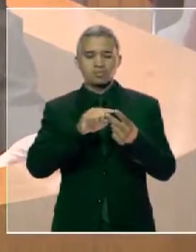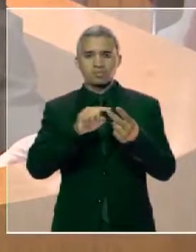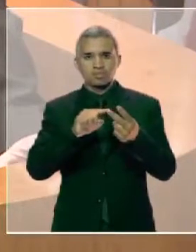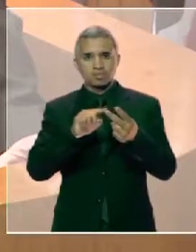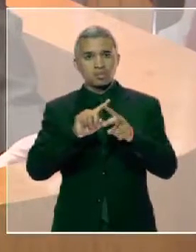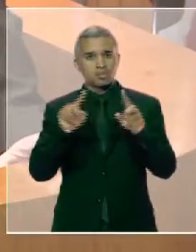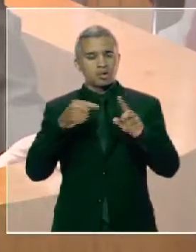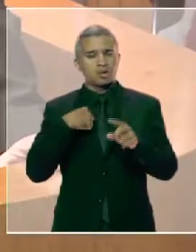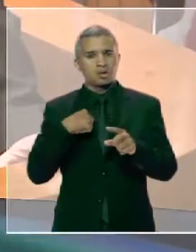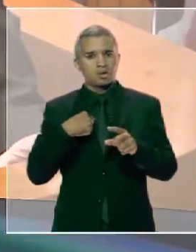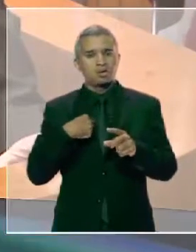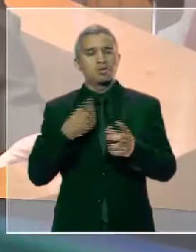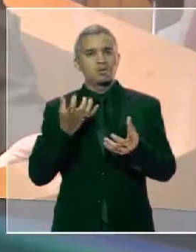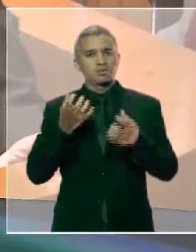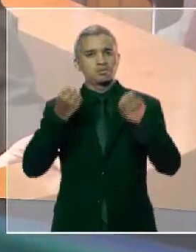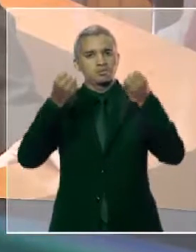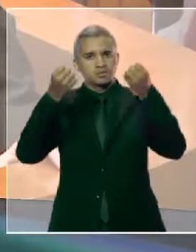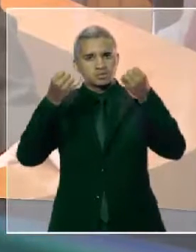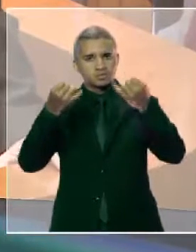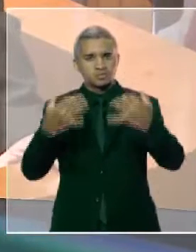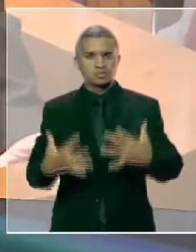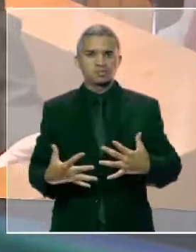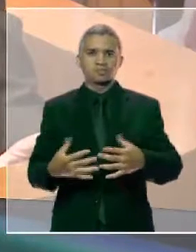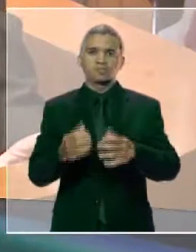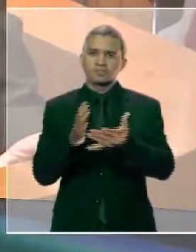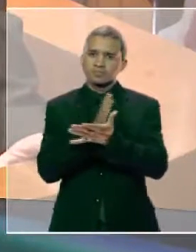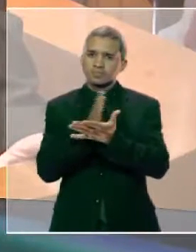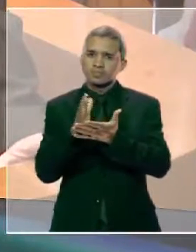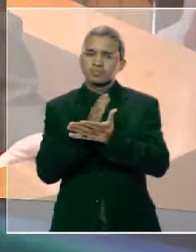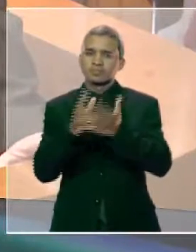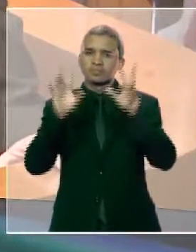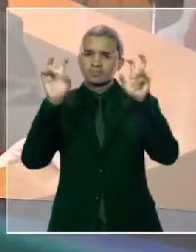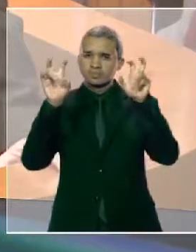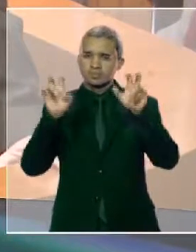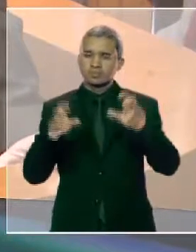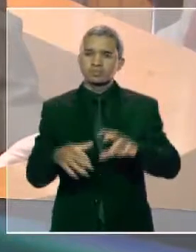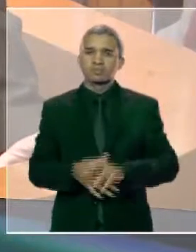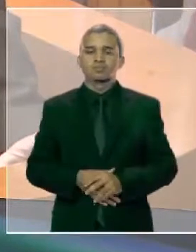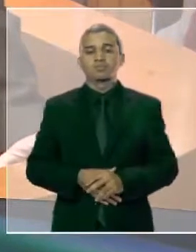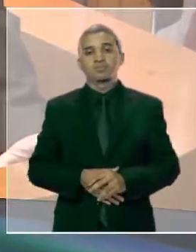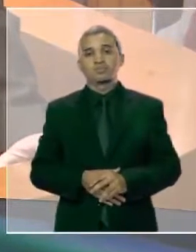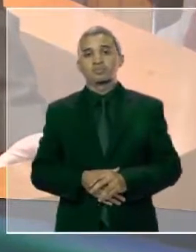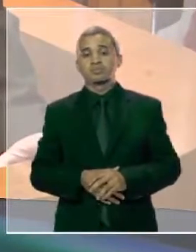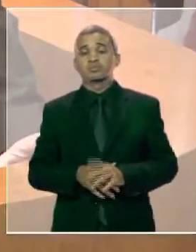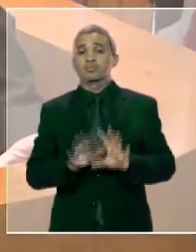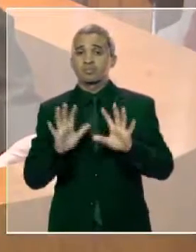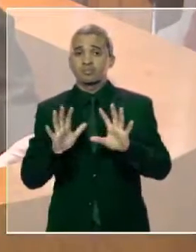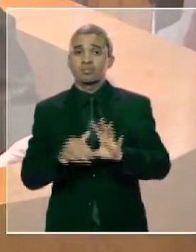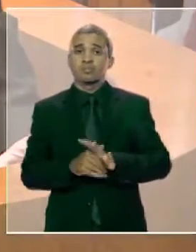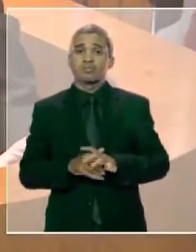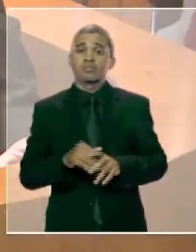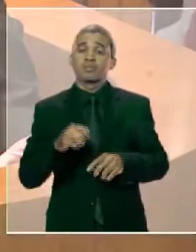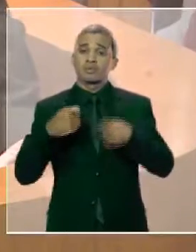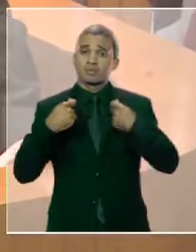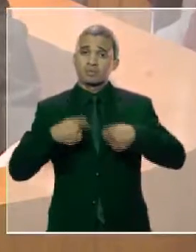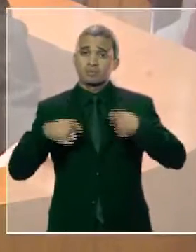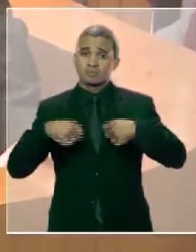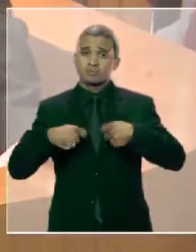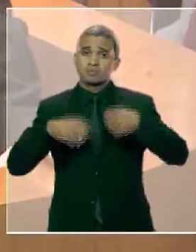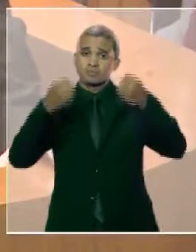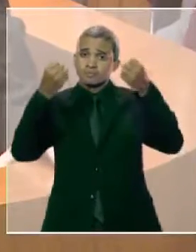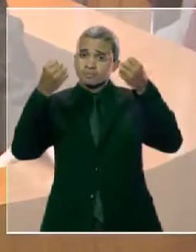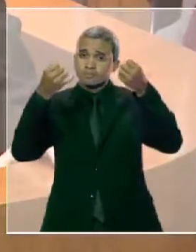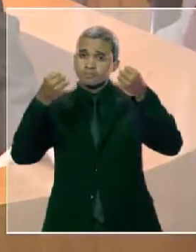ponderações e algumas colocações. Veja bem, nós temos que esclarecer o que aconteceu